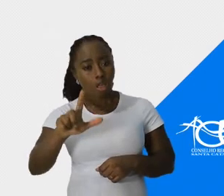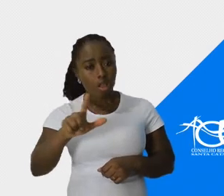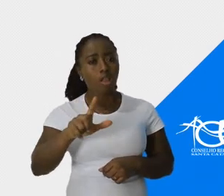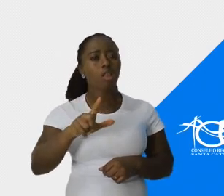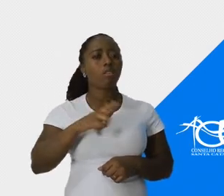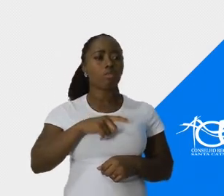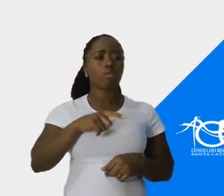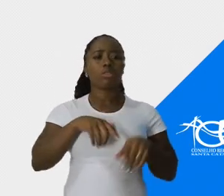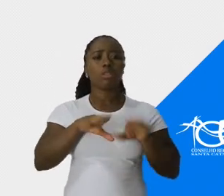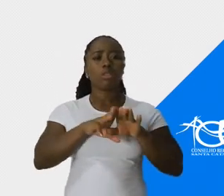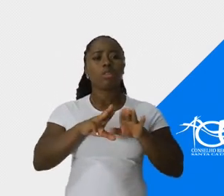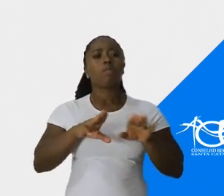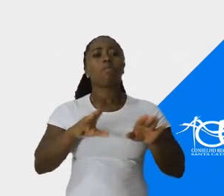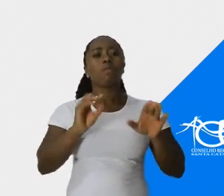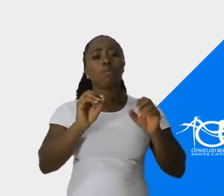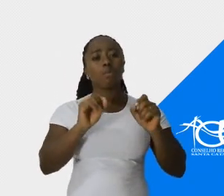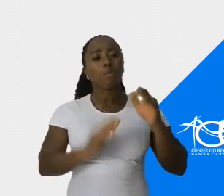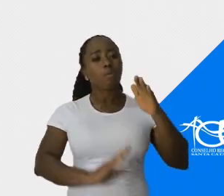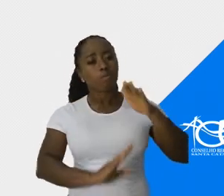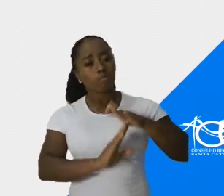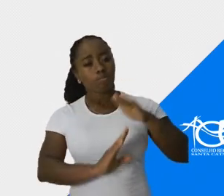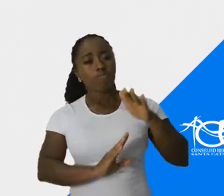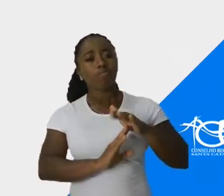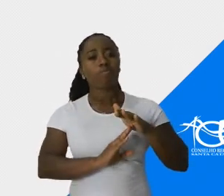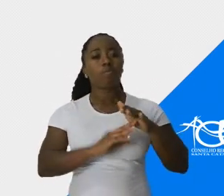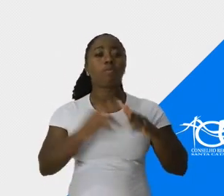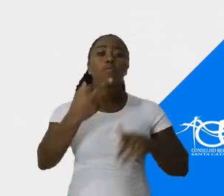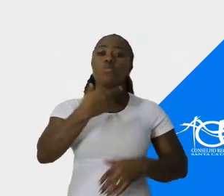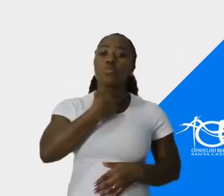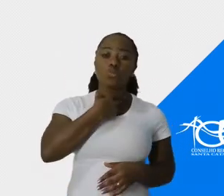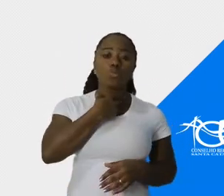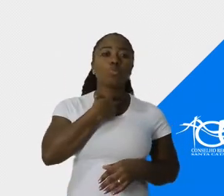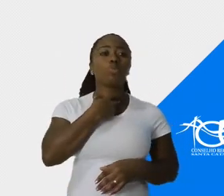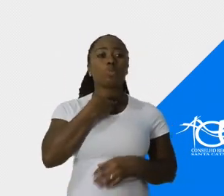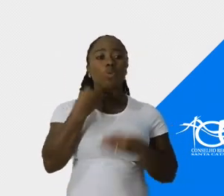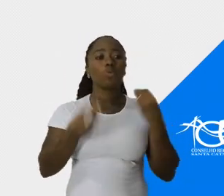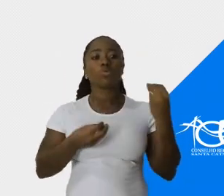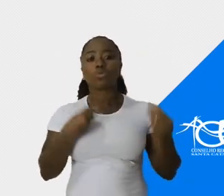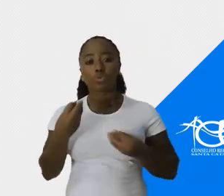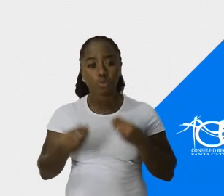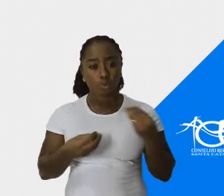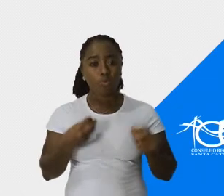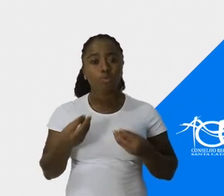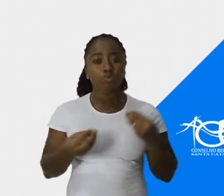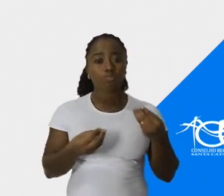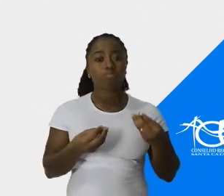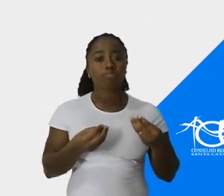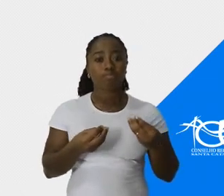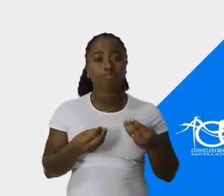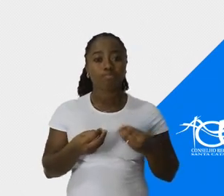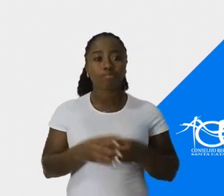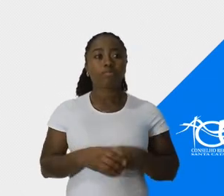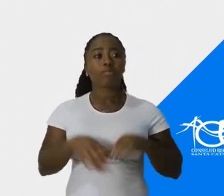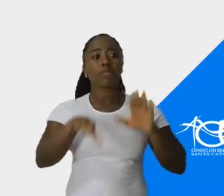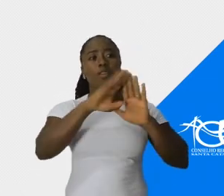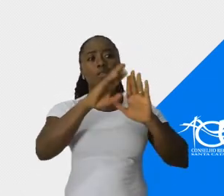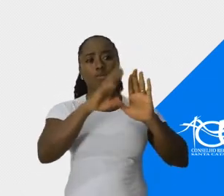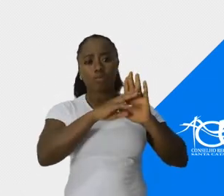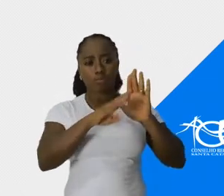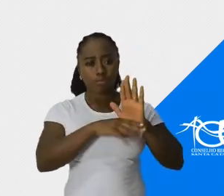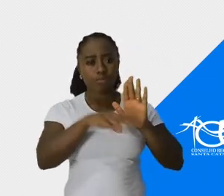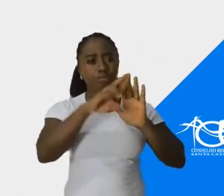deve, não ser, deve ou pode fazer, né? Inclusive o padrão normativo, moral e até ético. Em função